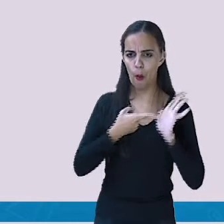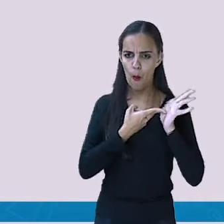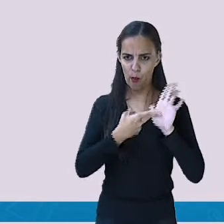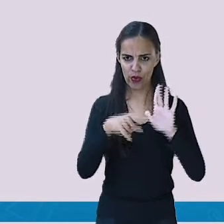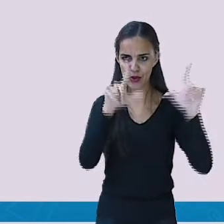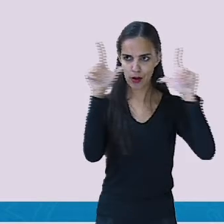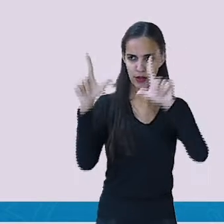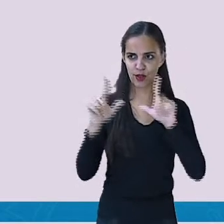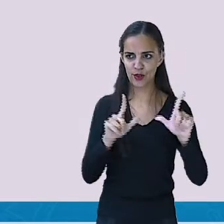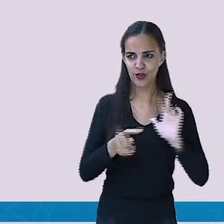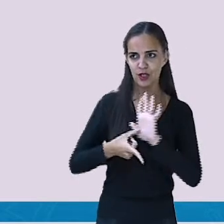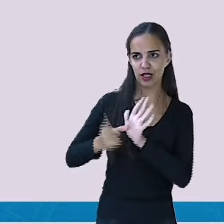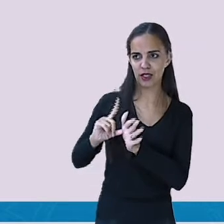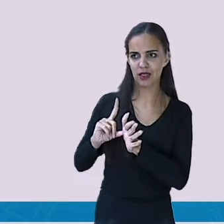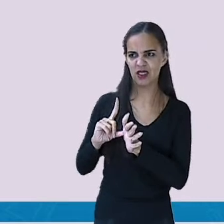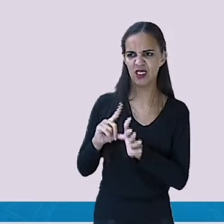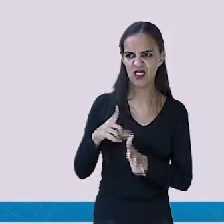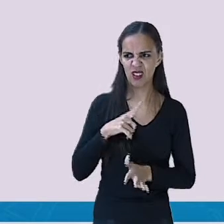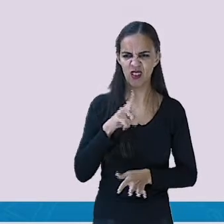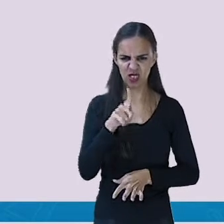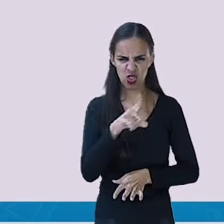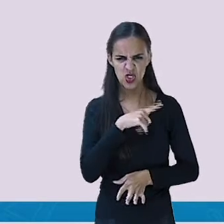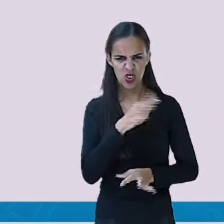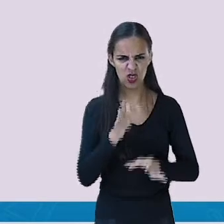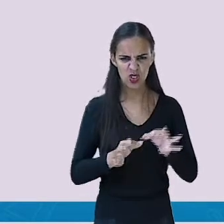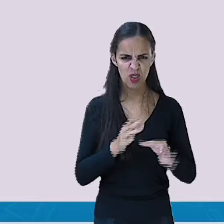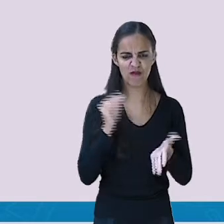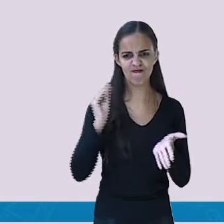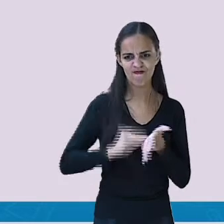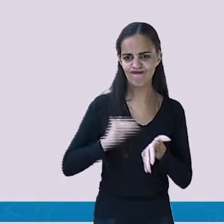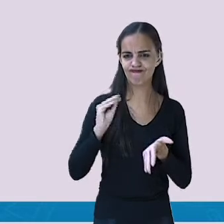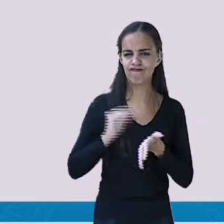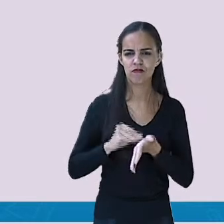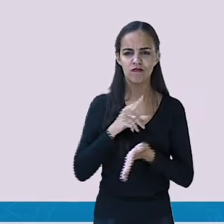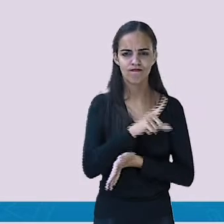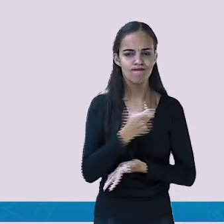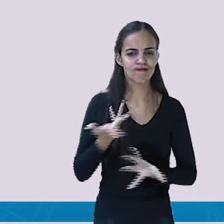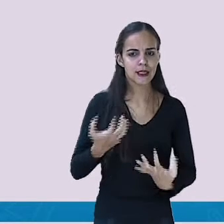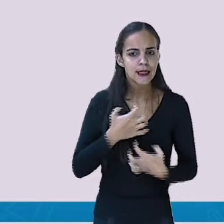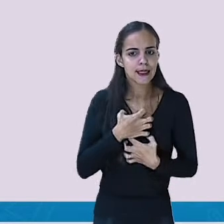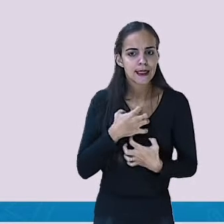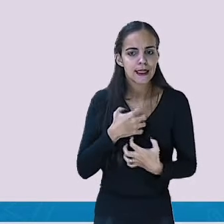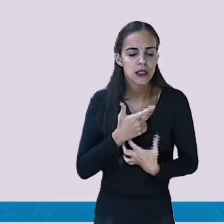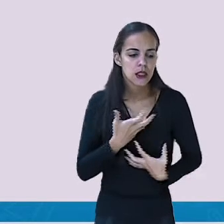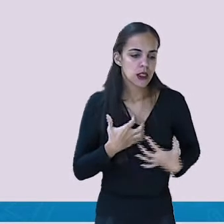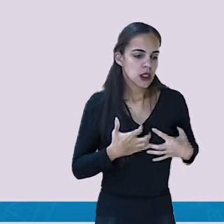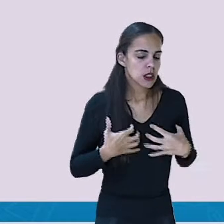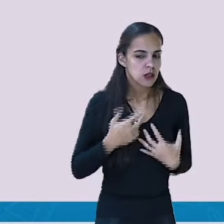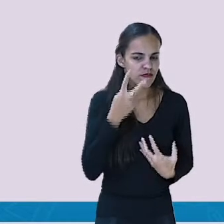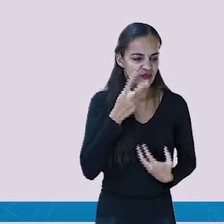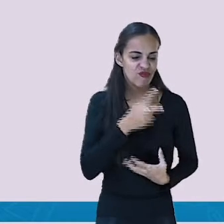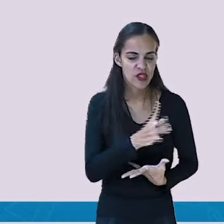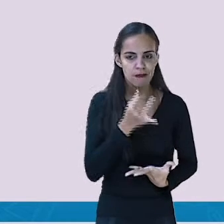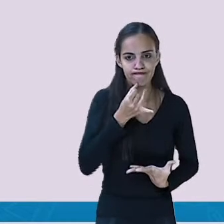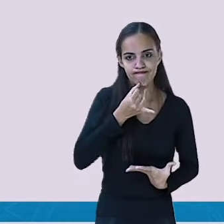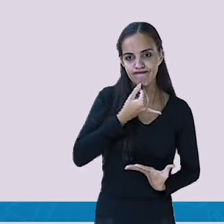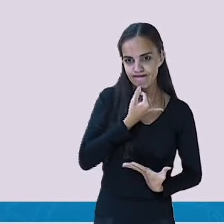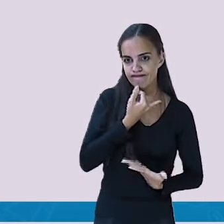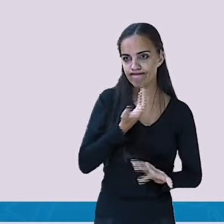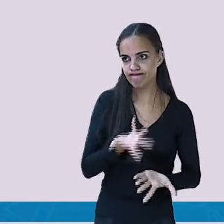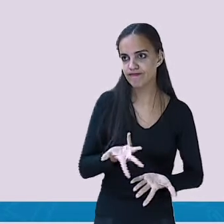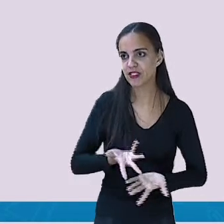anteriormente, não tinha muita justiça ali, né? Tinha fome, tinha escassez de